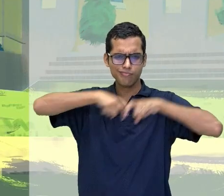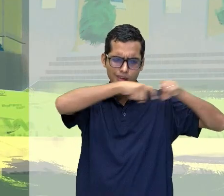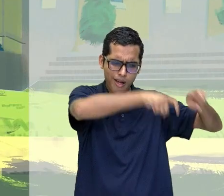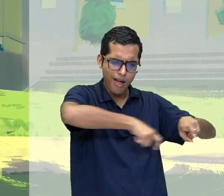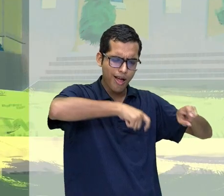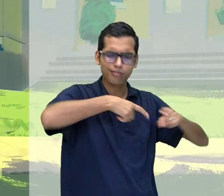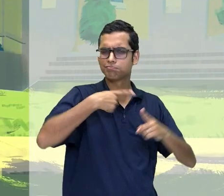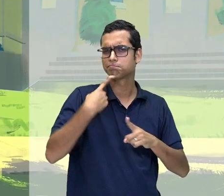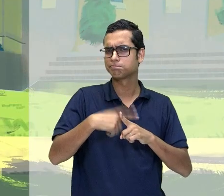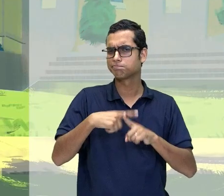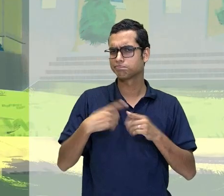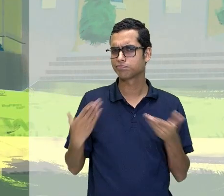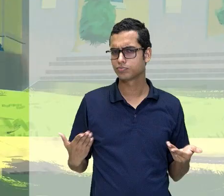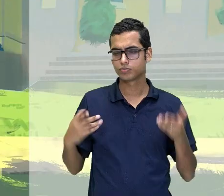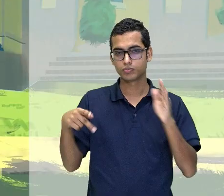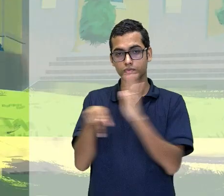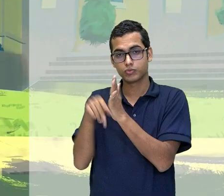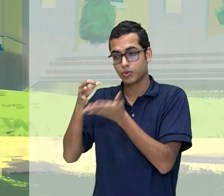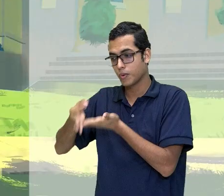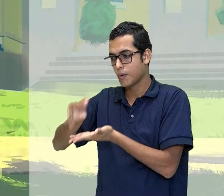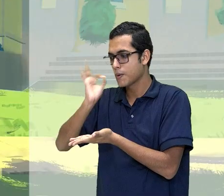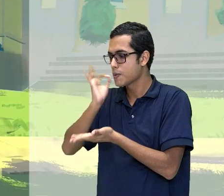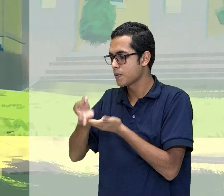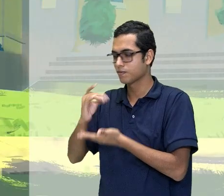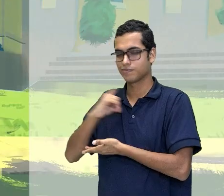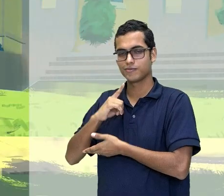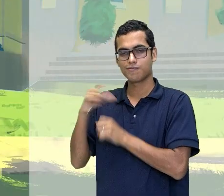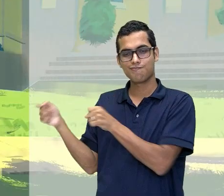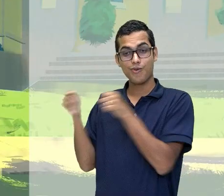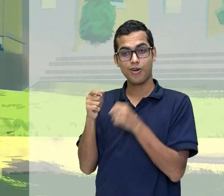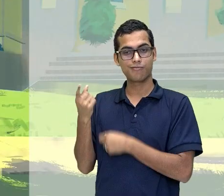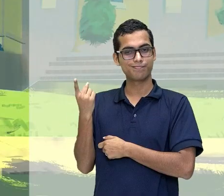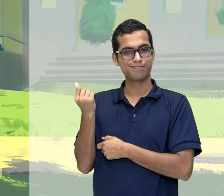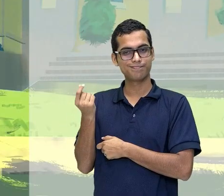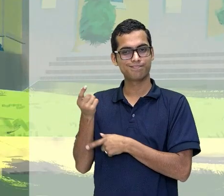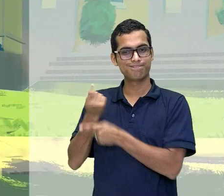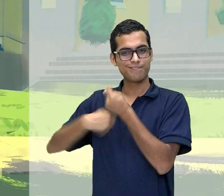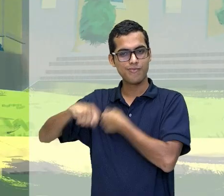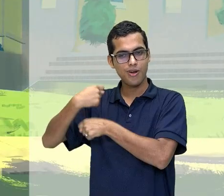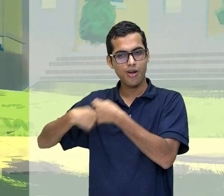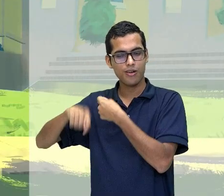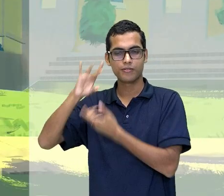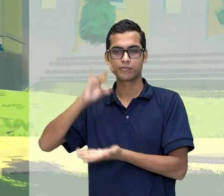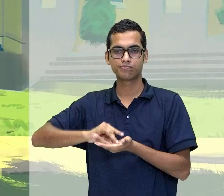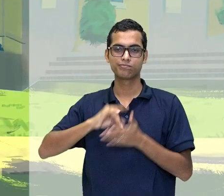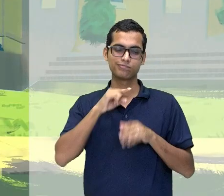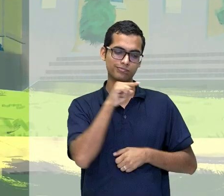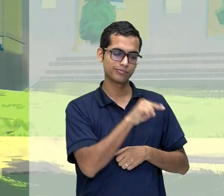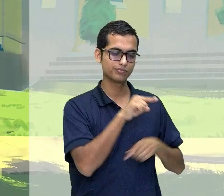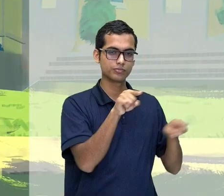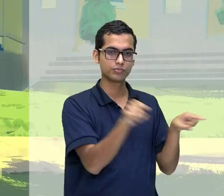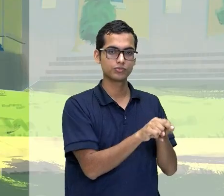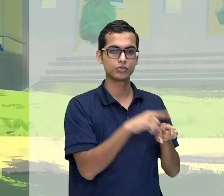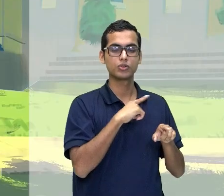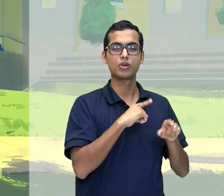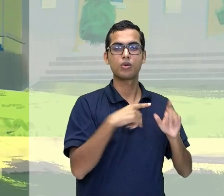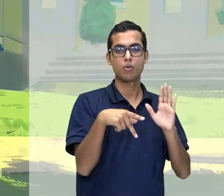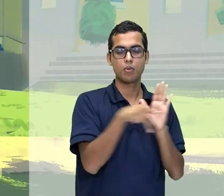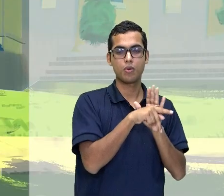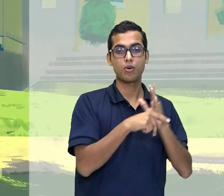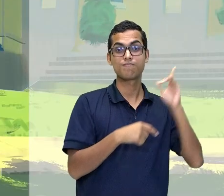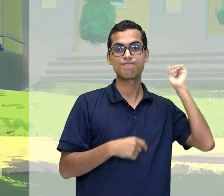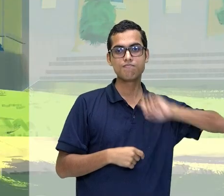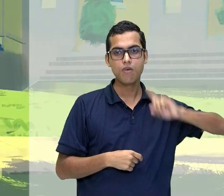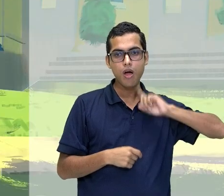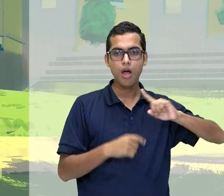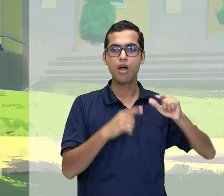cafeicultores tinham poderio econômico, possuíam dinheiro de fato. Em contrapartida, Minas Gerais era o maior